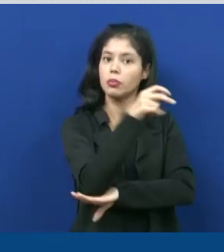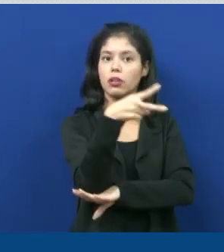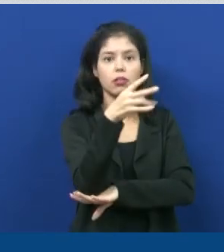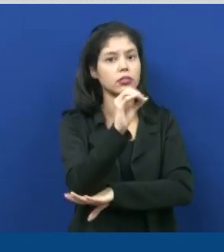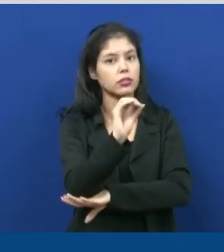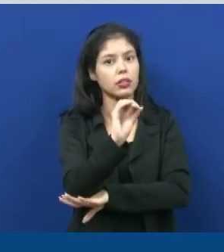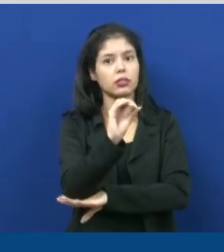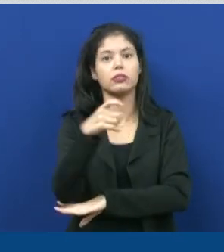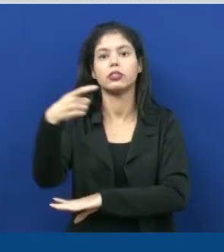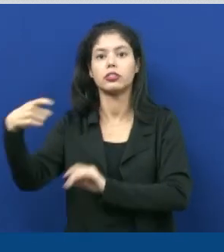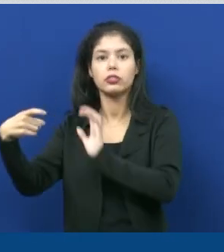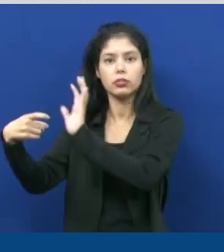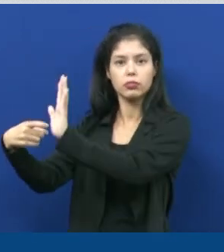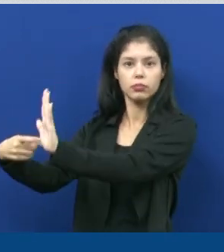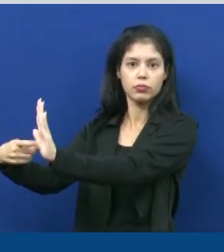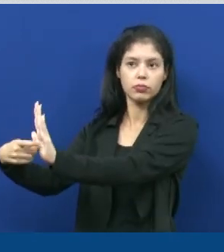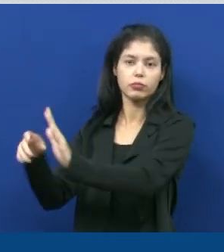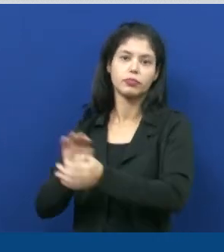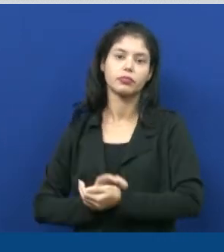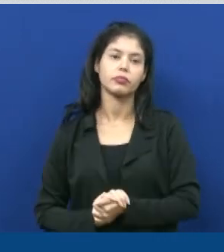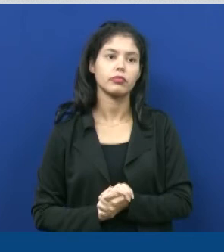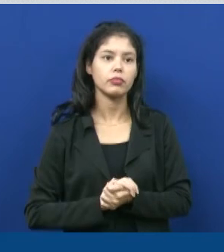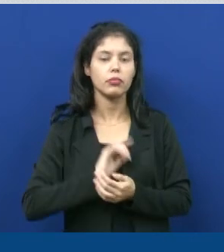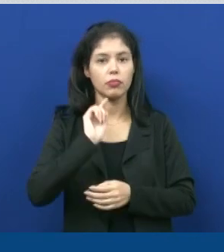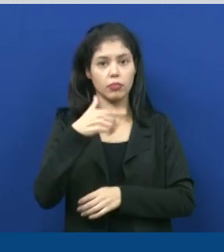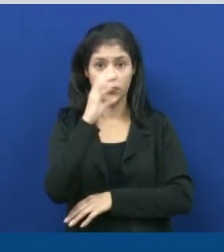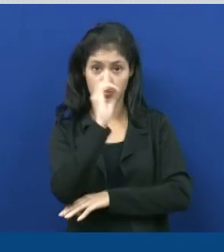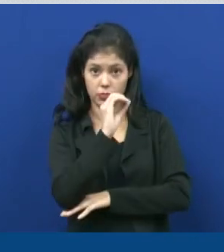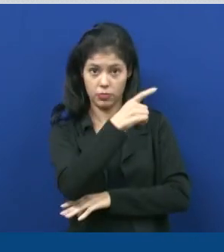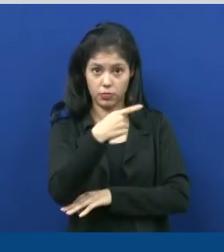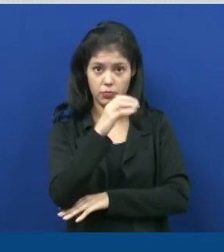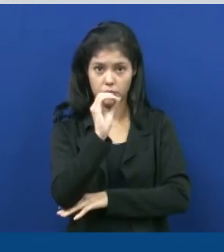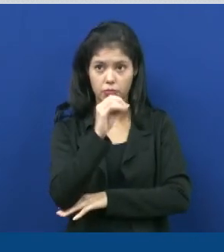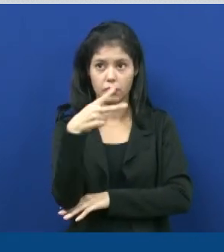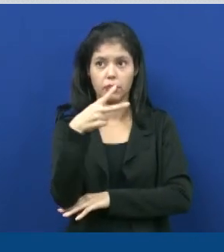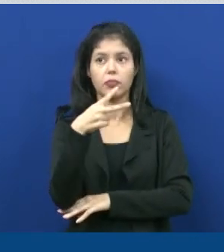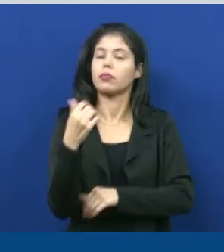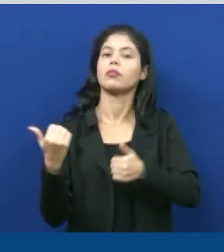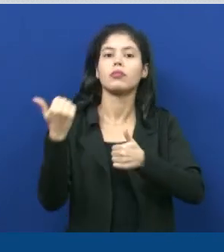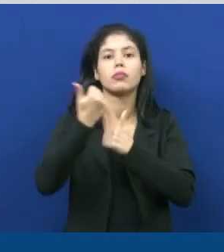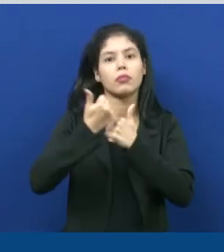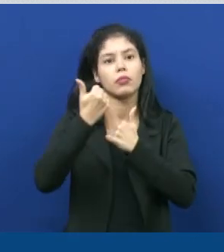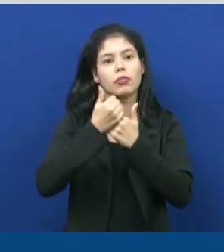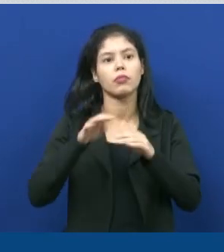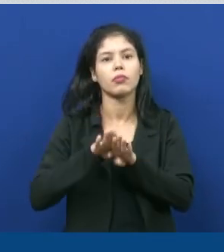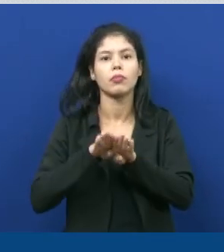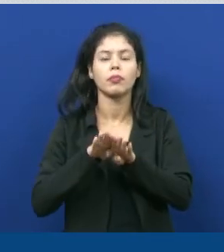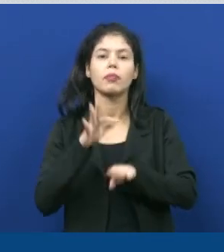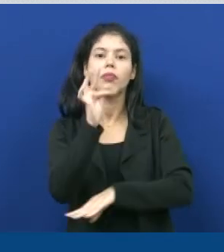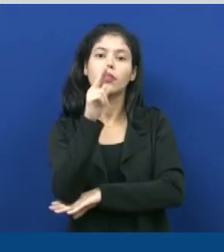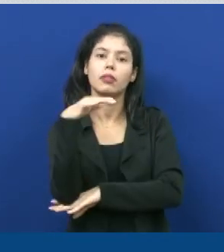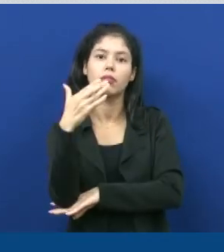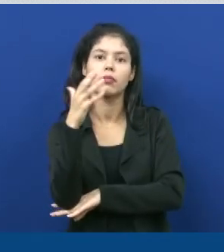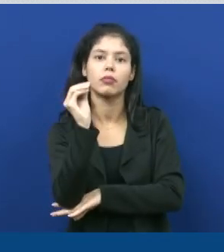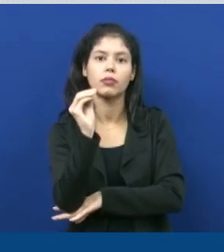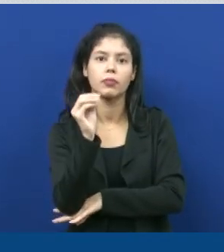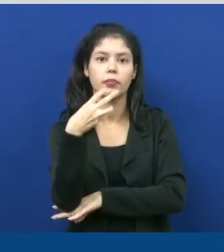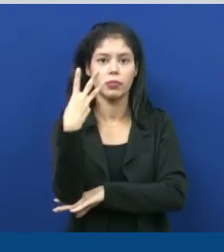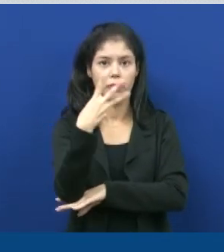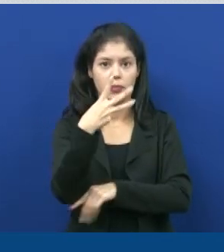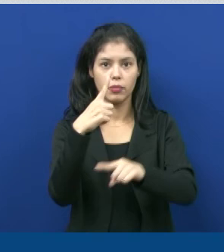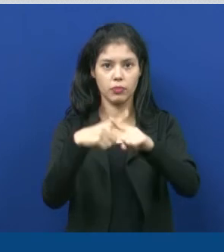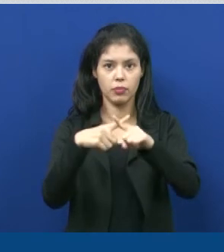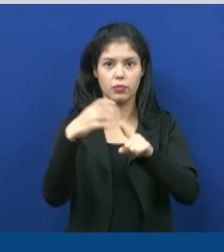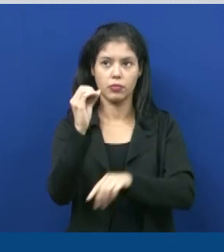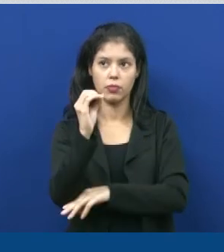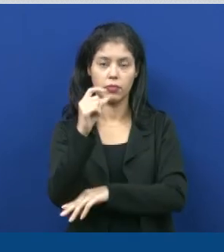x. Para x igual a 0, quando eu substituir na função, fica 3 vezes